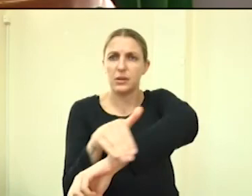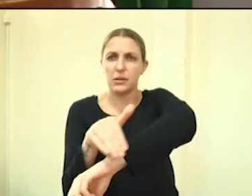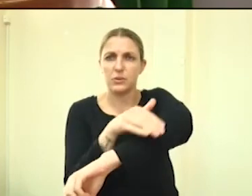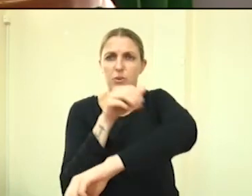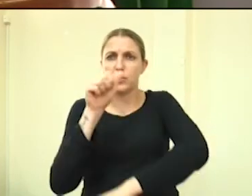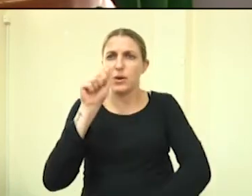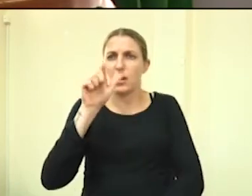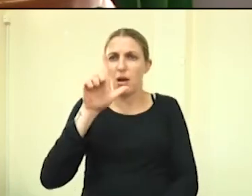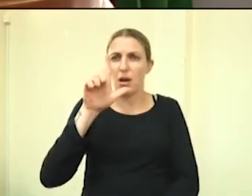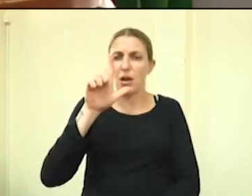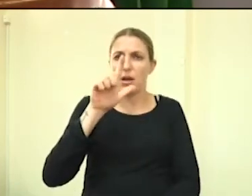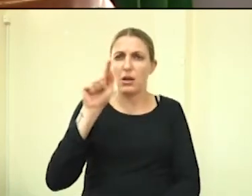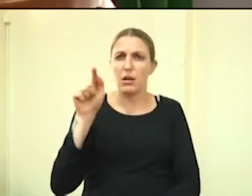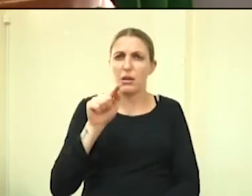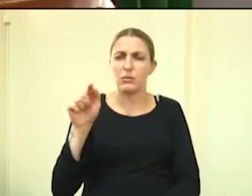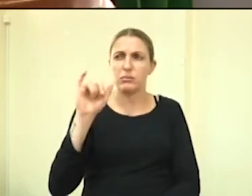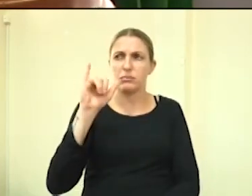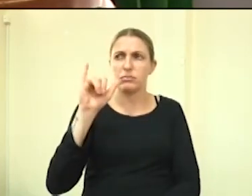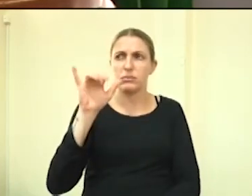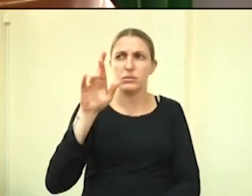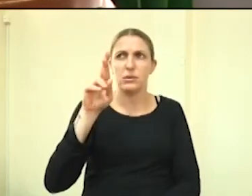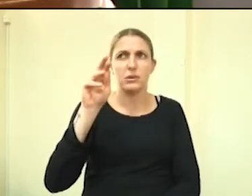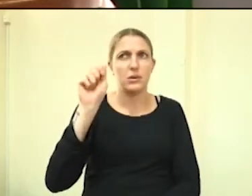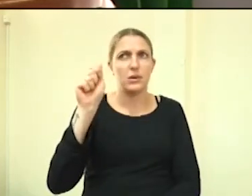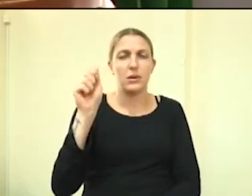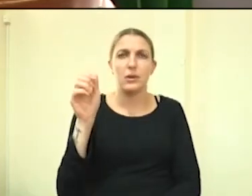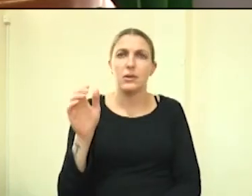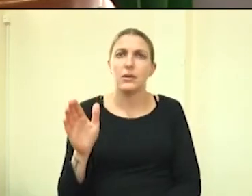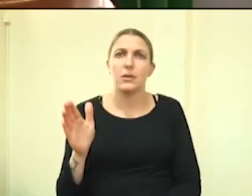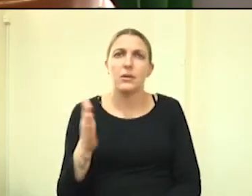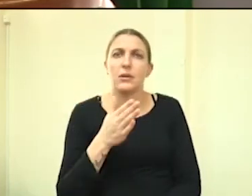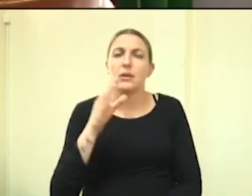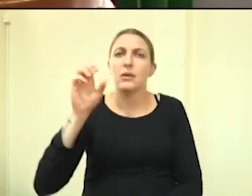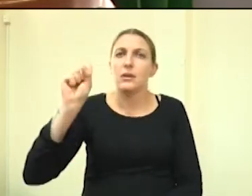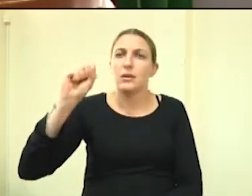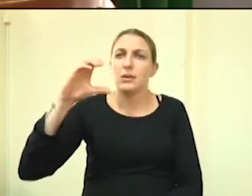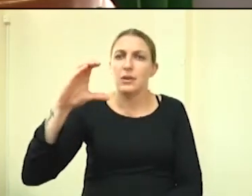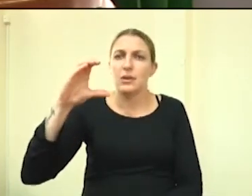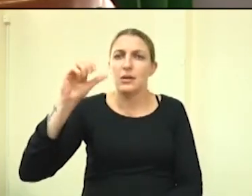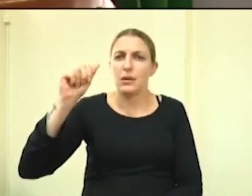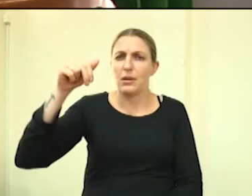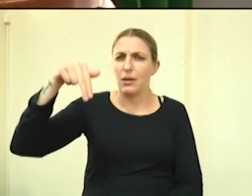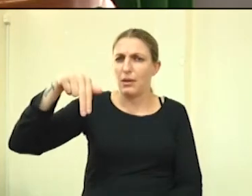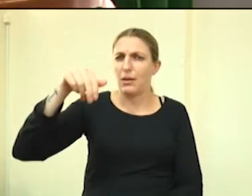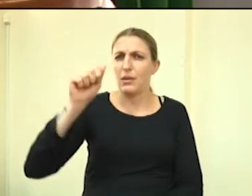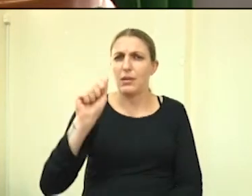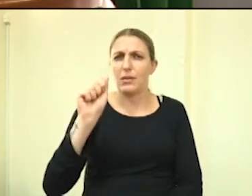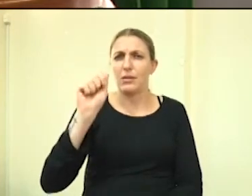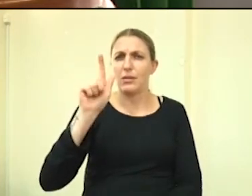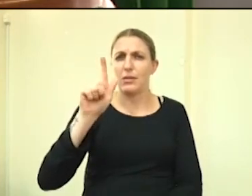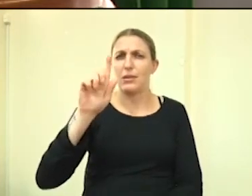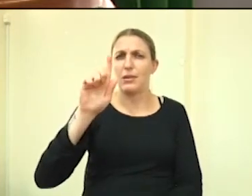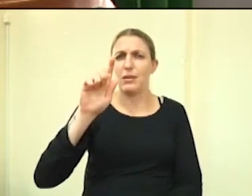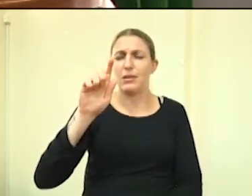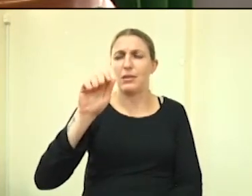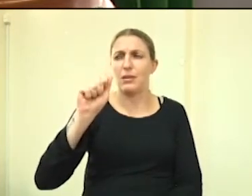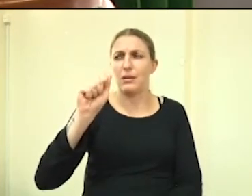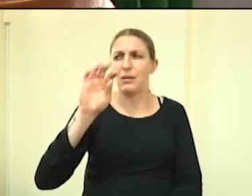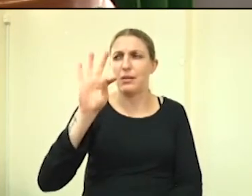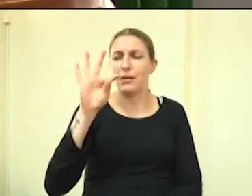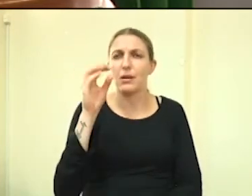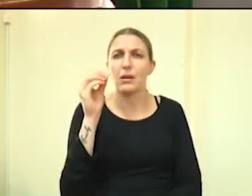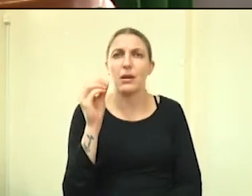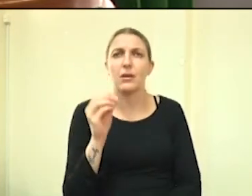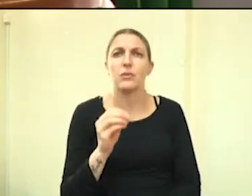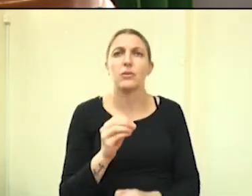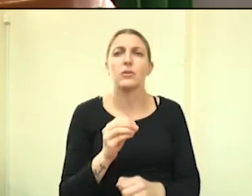Alzira Canagato, está rachando as propriedades. E é fácil, é